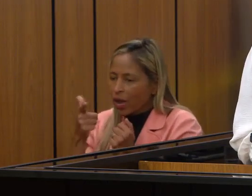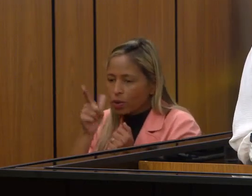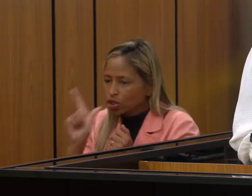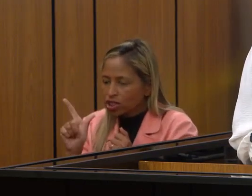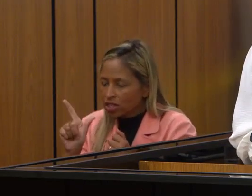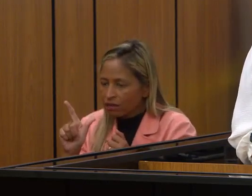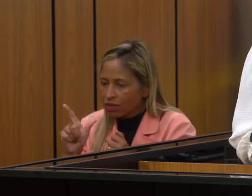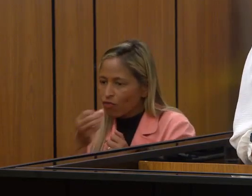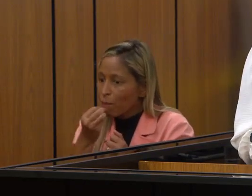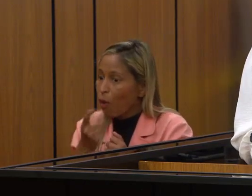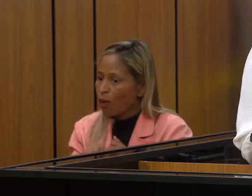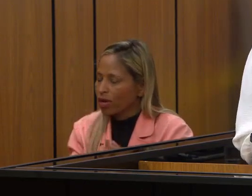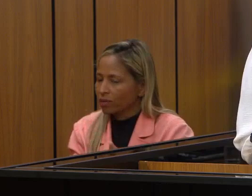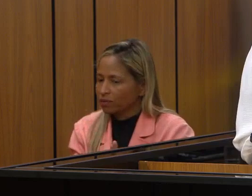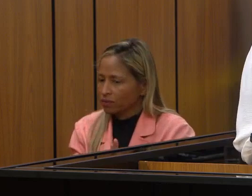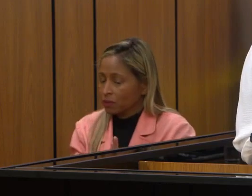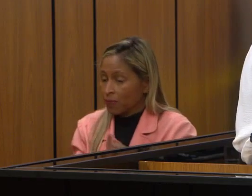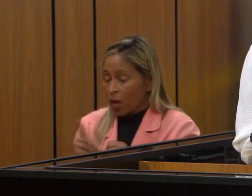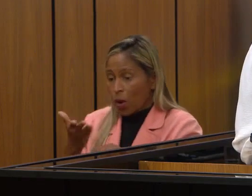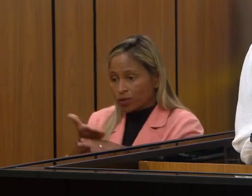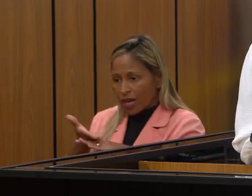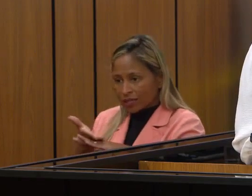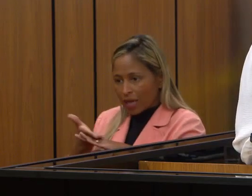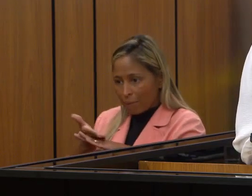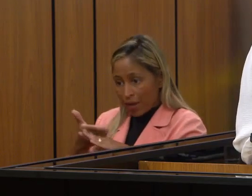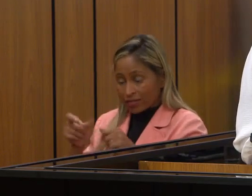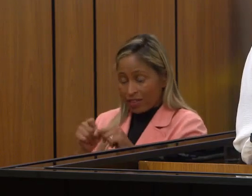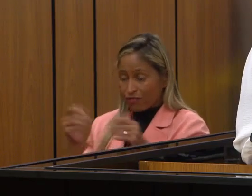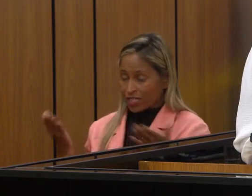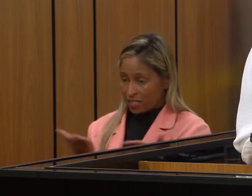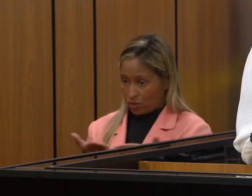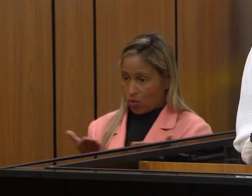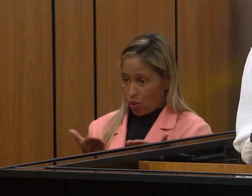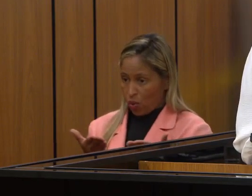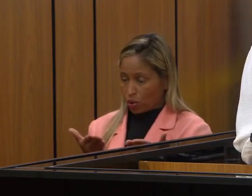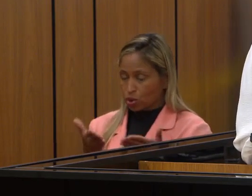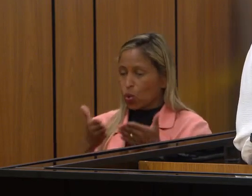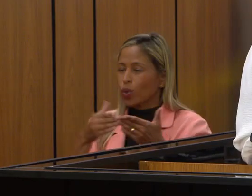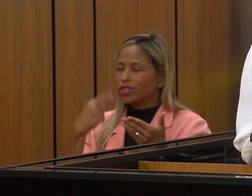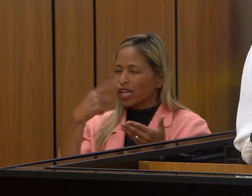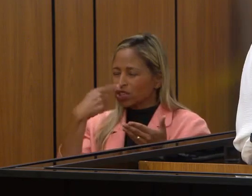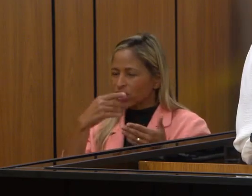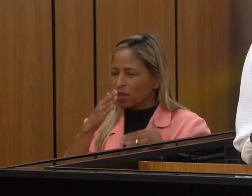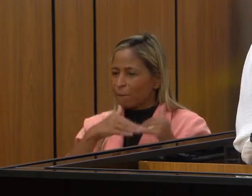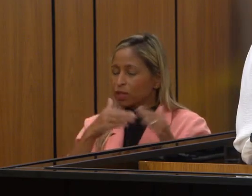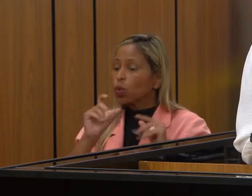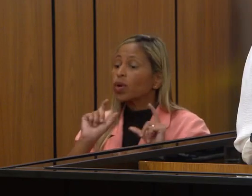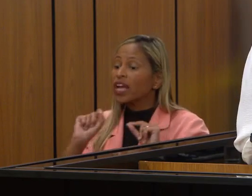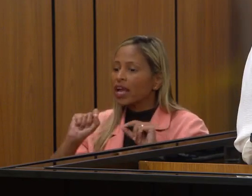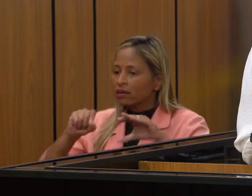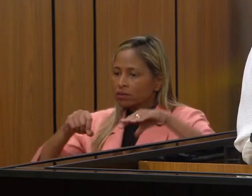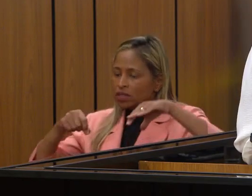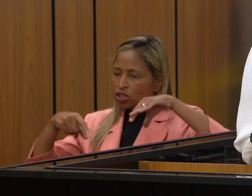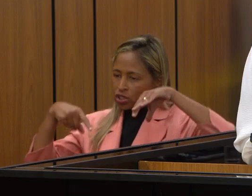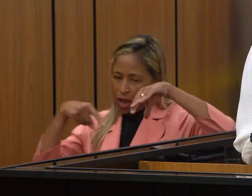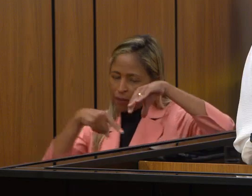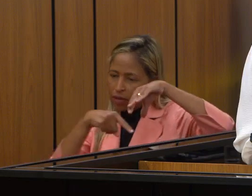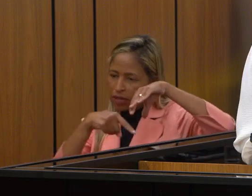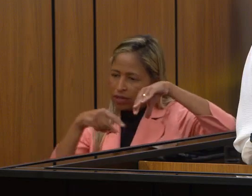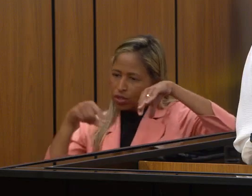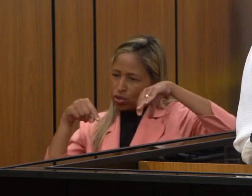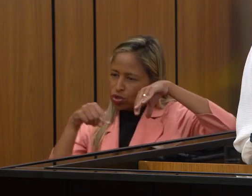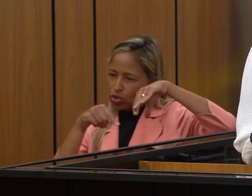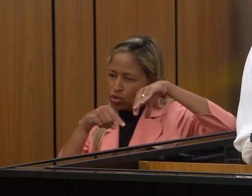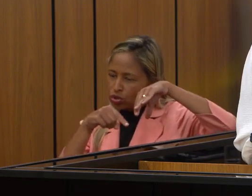esse sucesso inclusive o tratamento que eu tô fazendo hoje me pediu uma tomografia da minha boca ele está